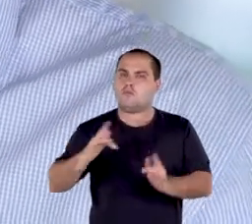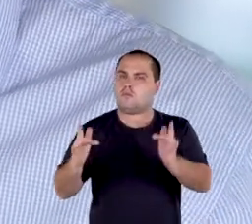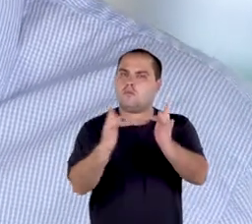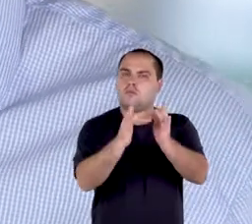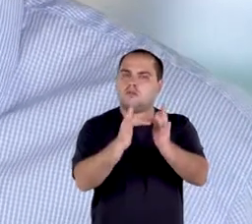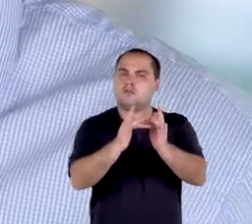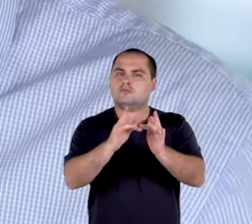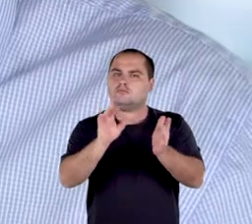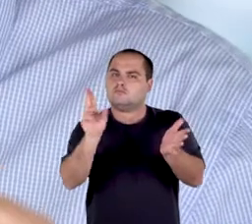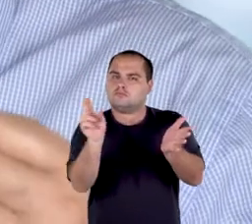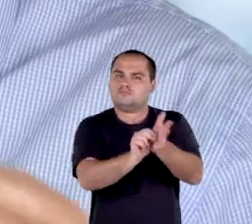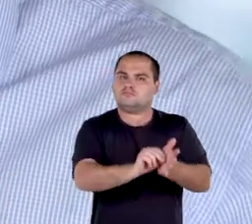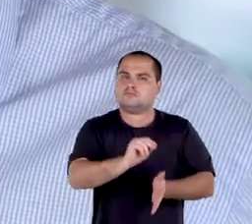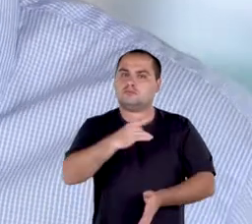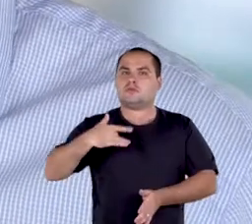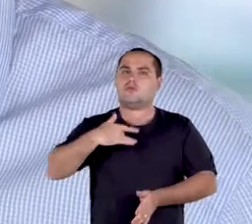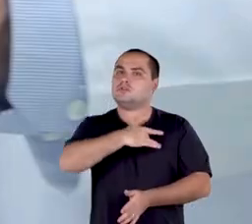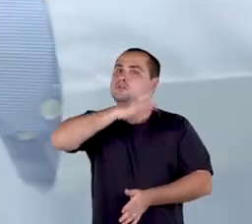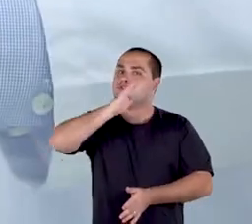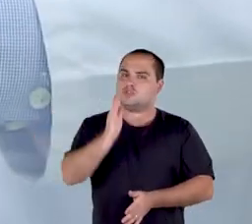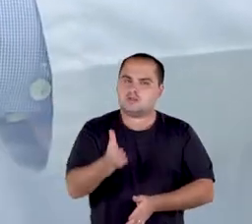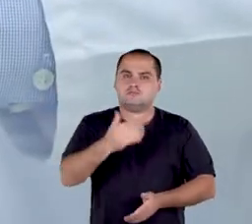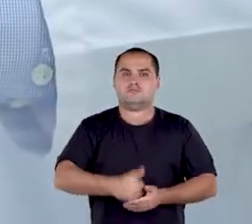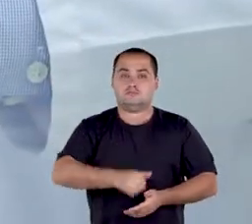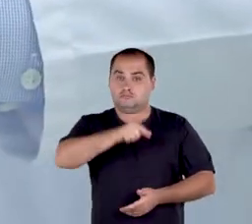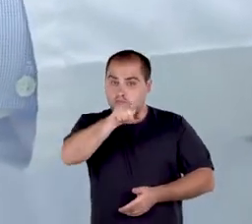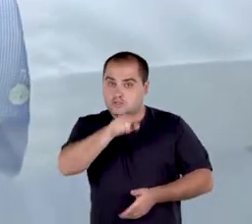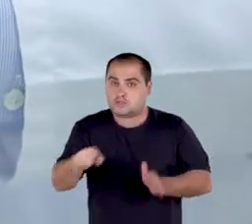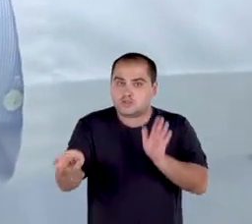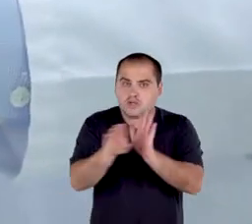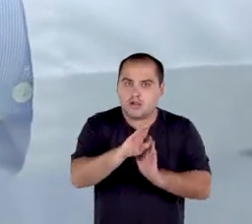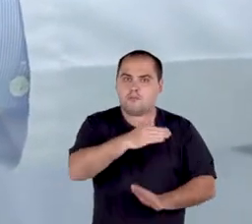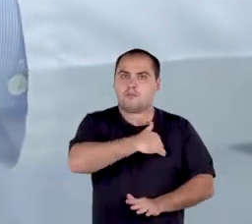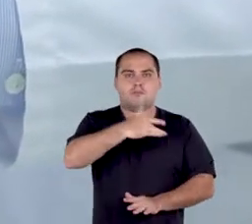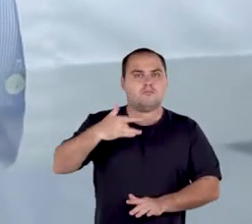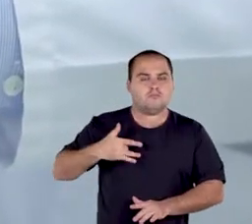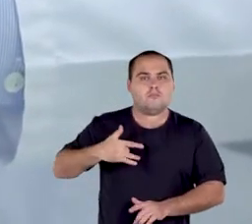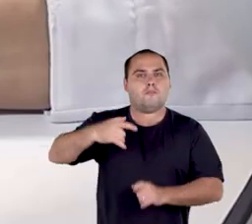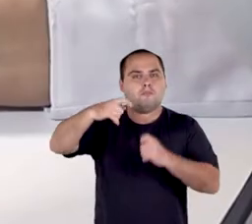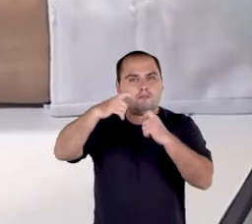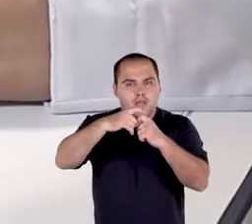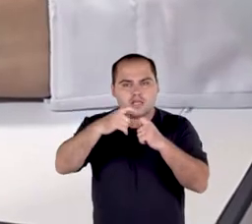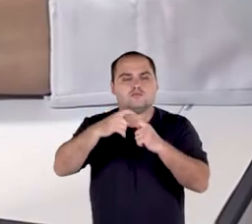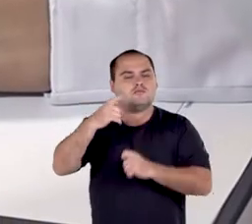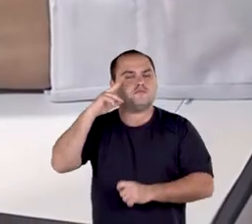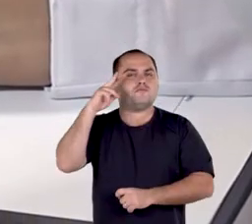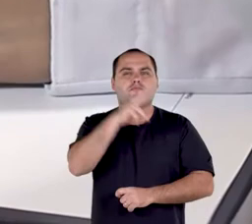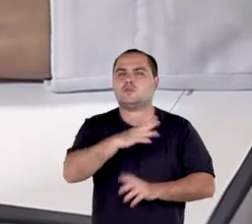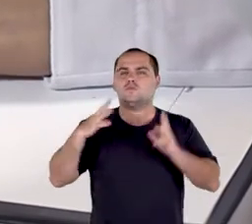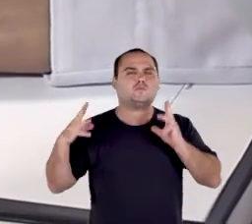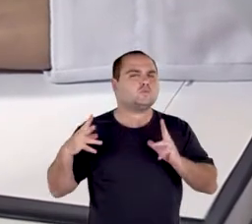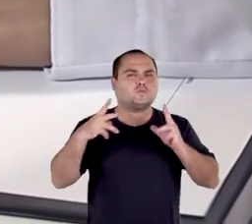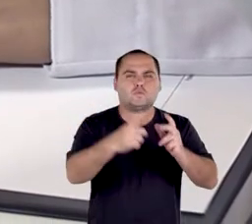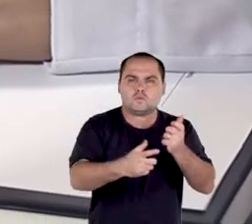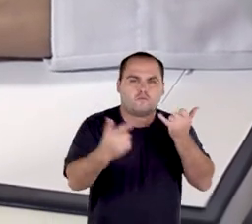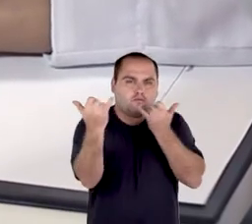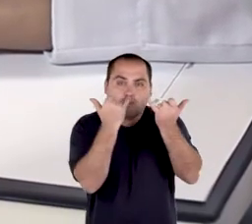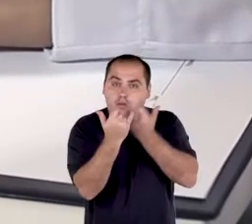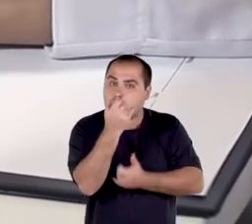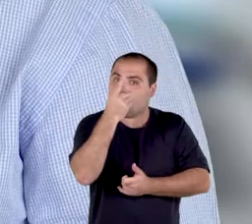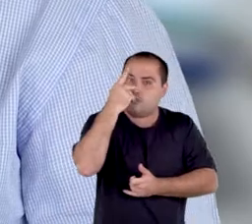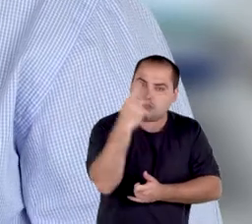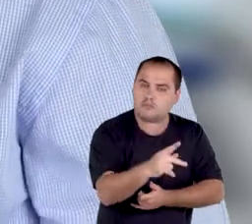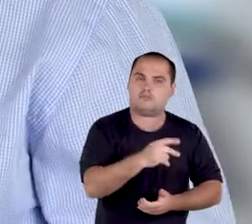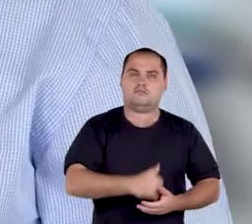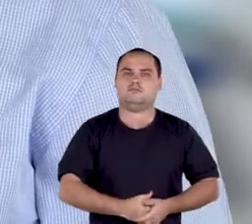unidades através do Saúde Já. Assim que você chegar a um posto, o médico terá todas as informações sobre a sua